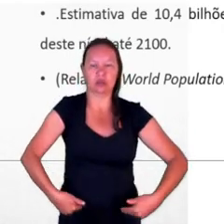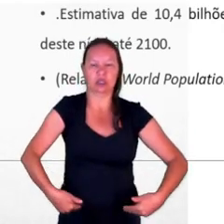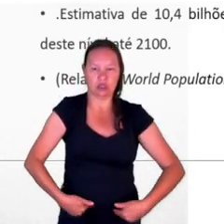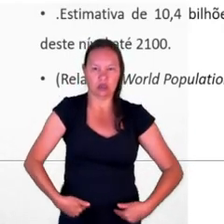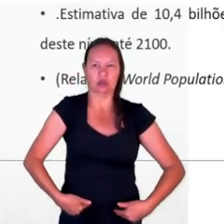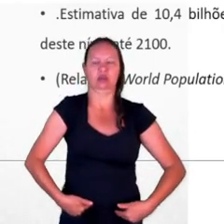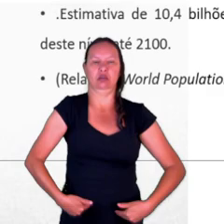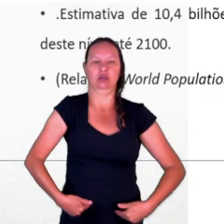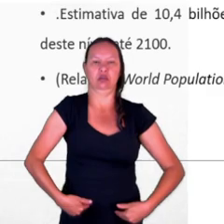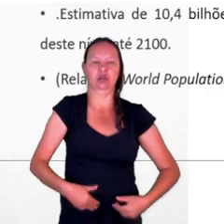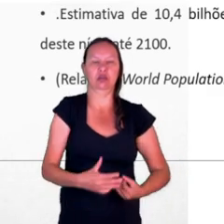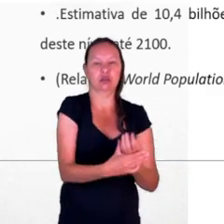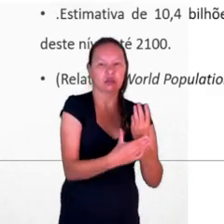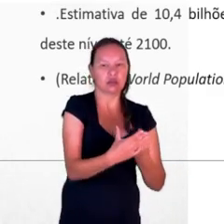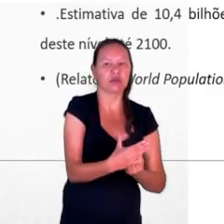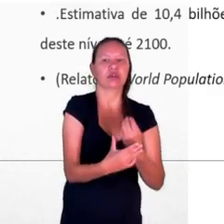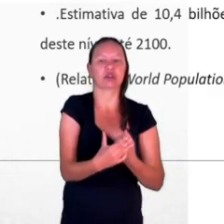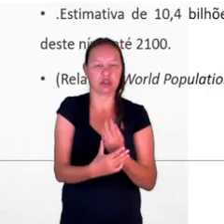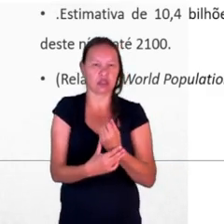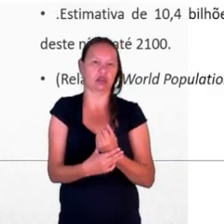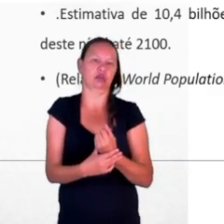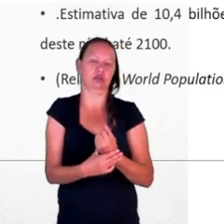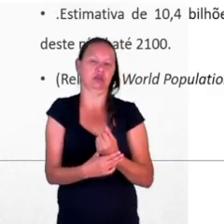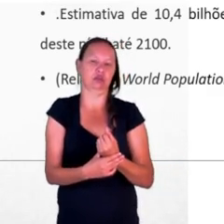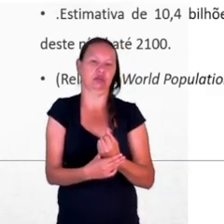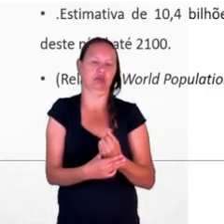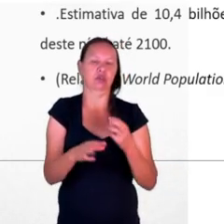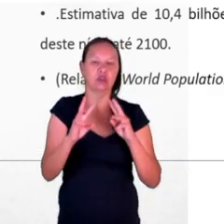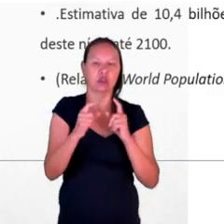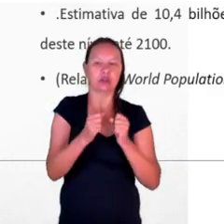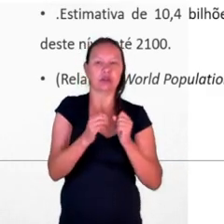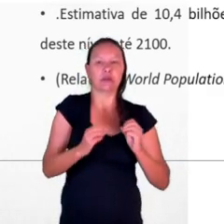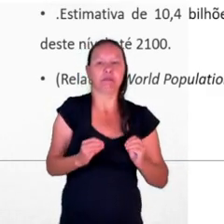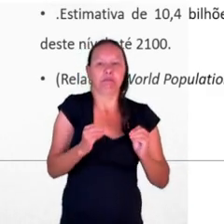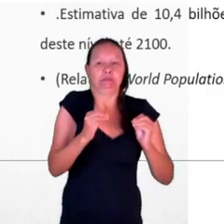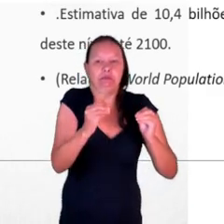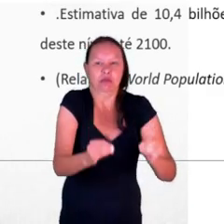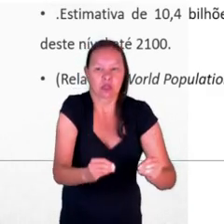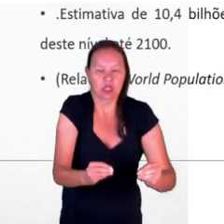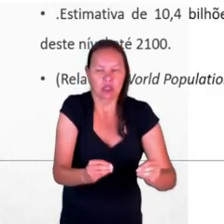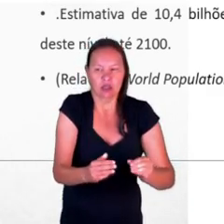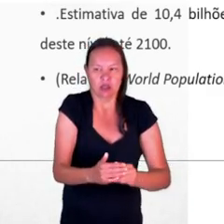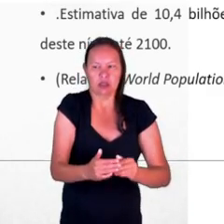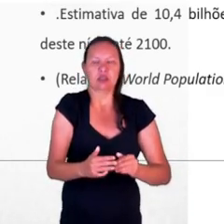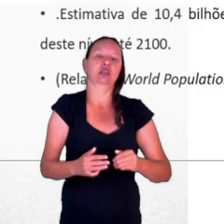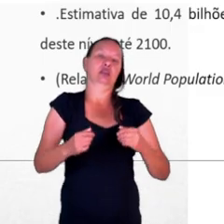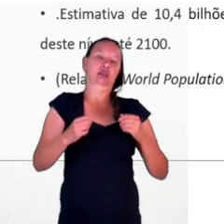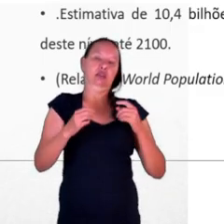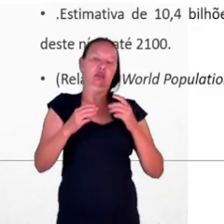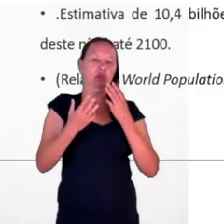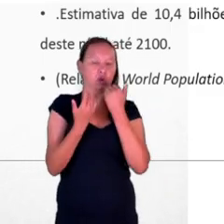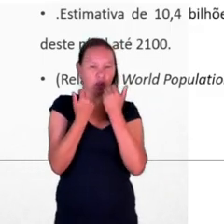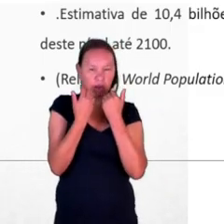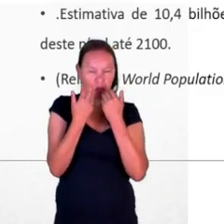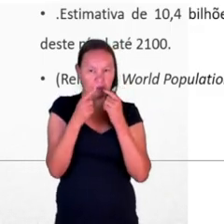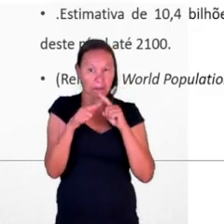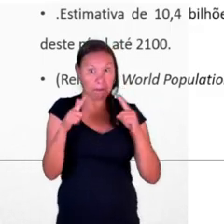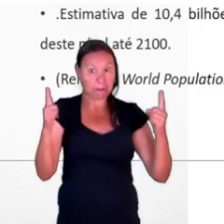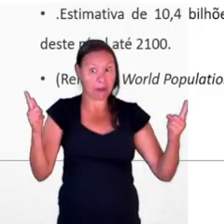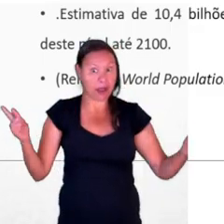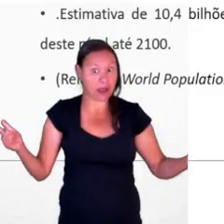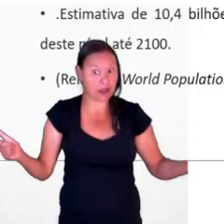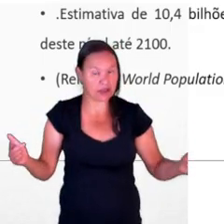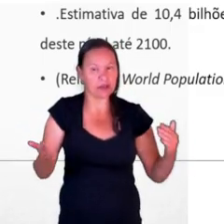são fruto da desigualdade no acesso aos alimentos Mas esta situação ela pode